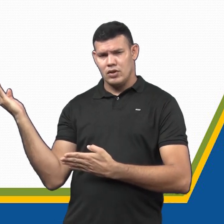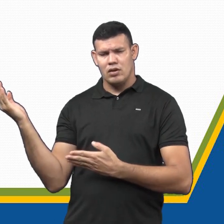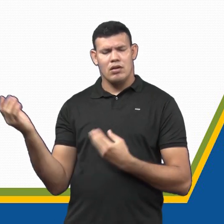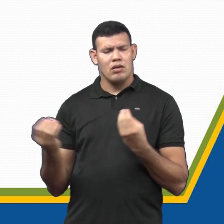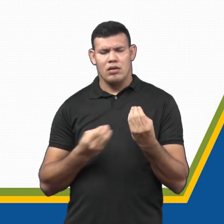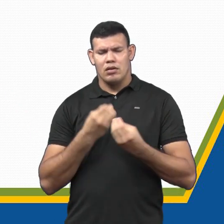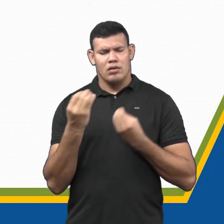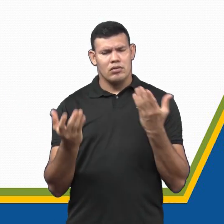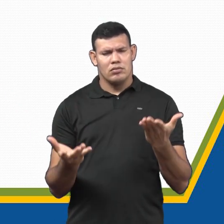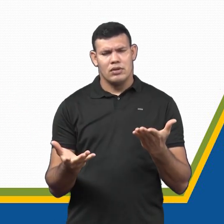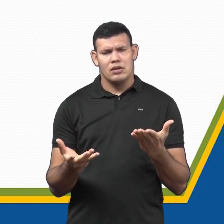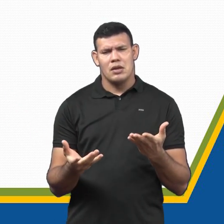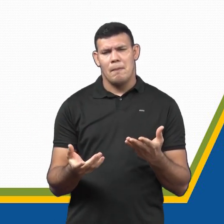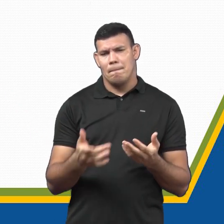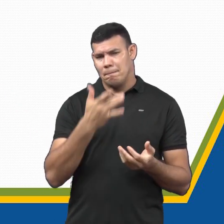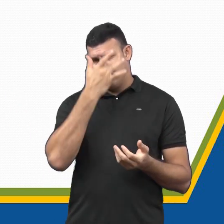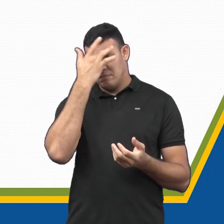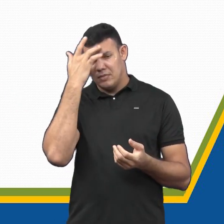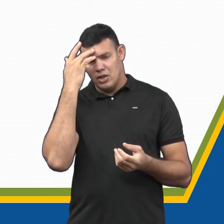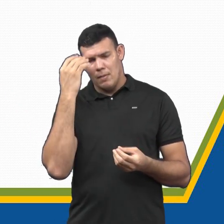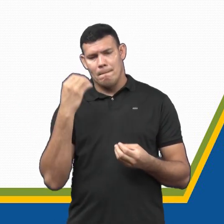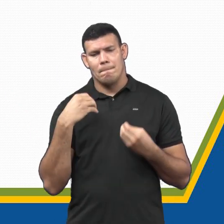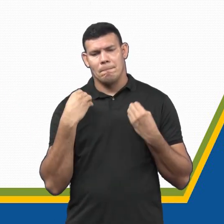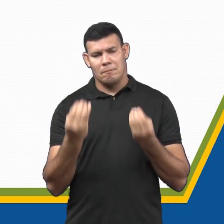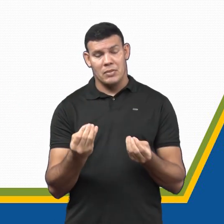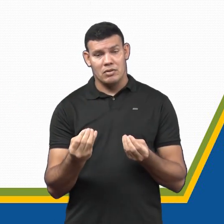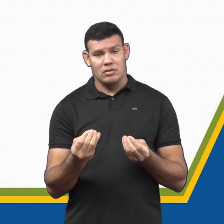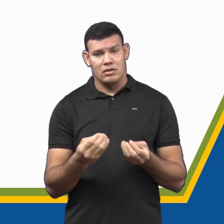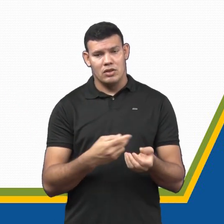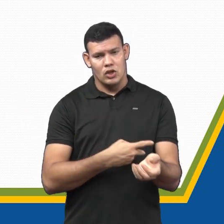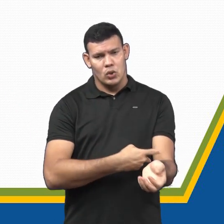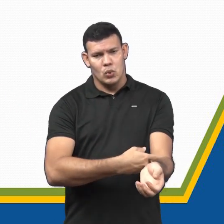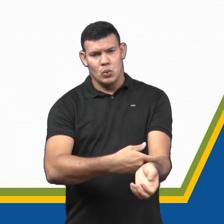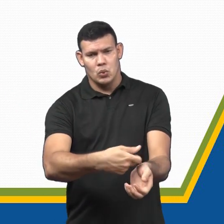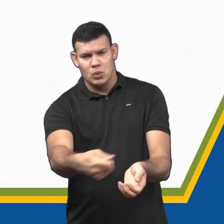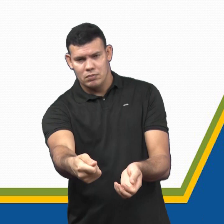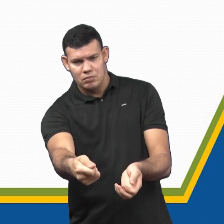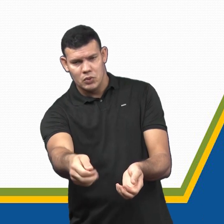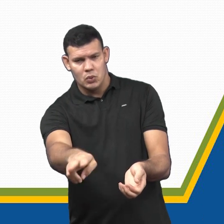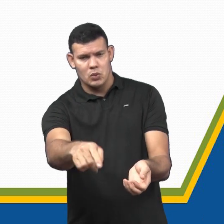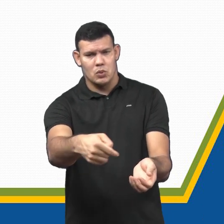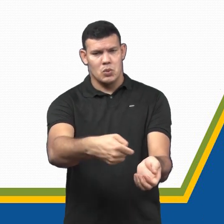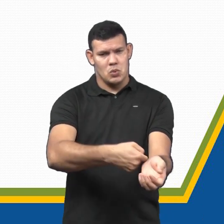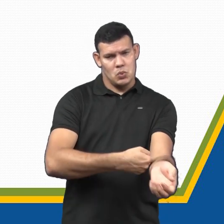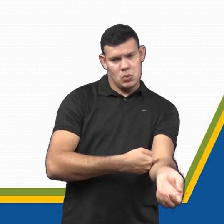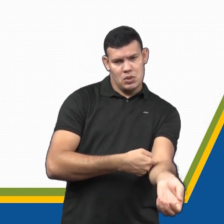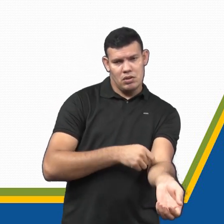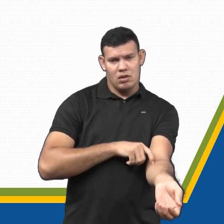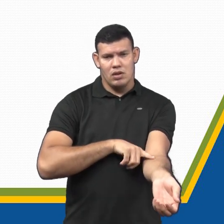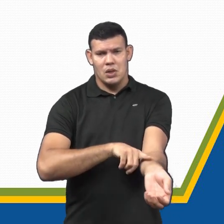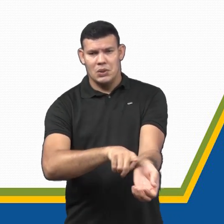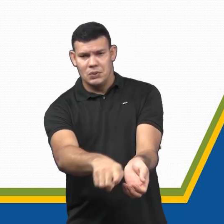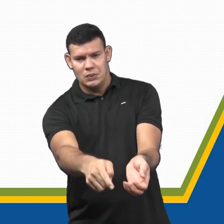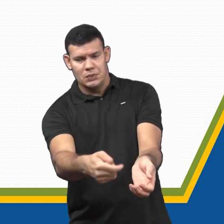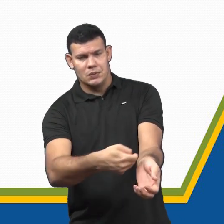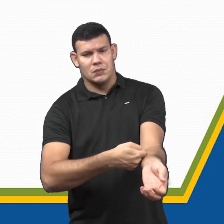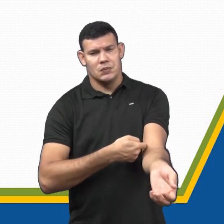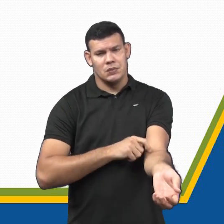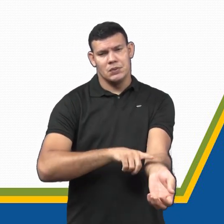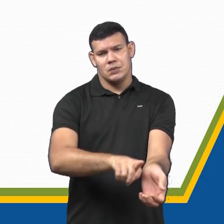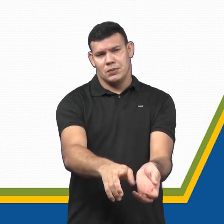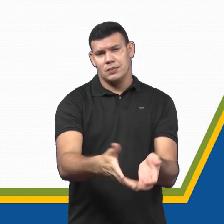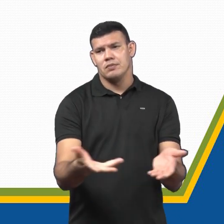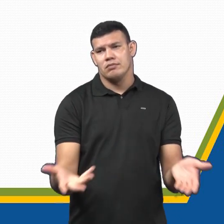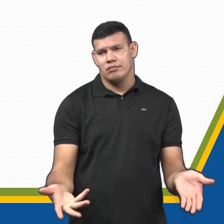sanguínea. Entender quem pode doar para quem e quem pode receber de quem. Na primeira imagem, onde a gente tem as setas vermelhas, vocês